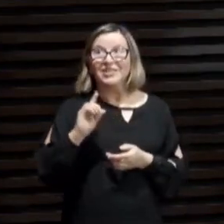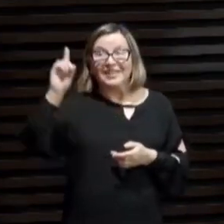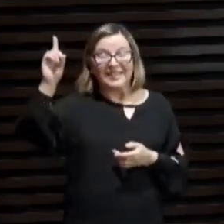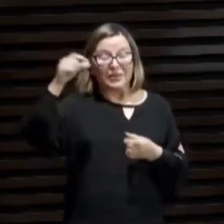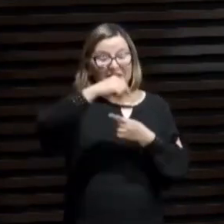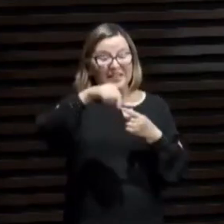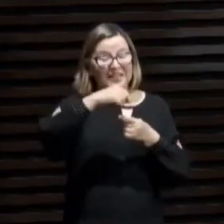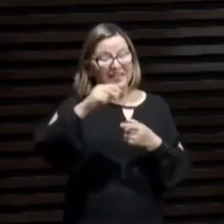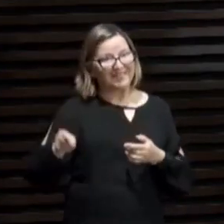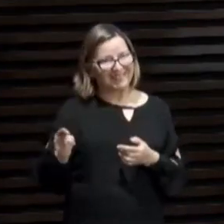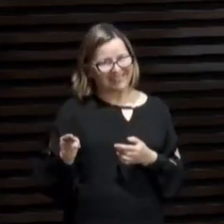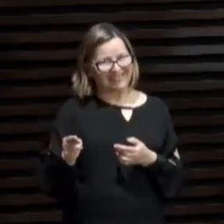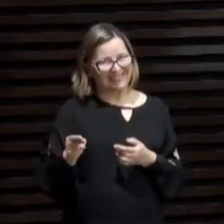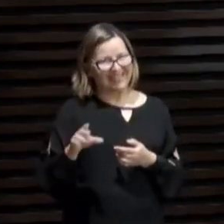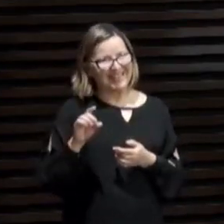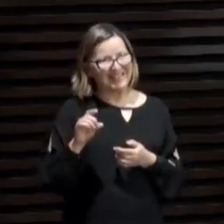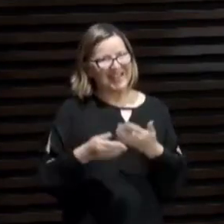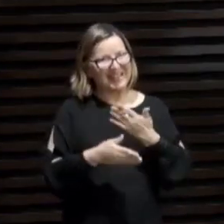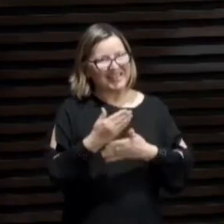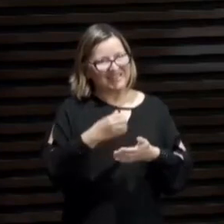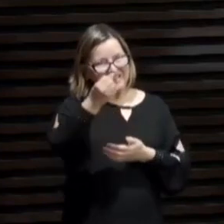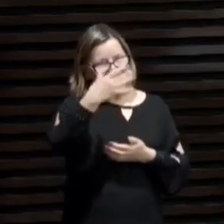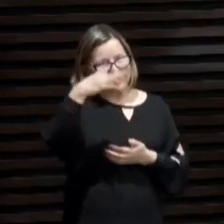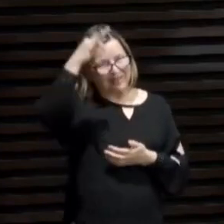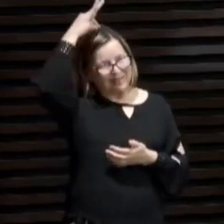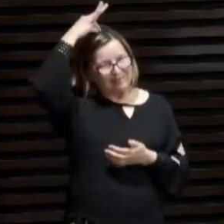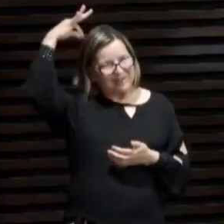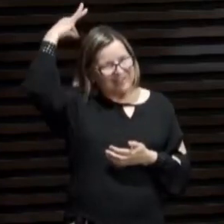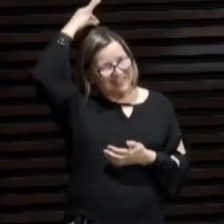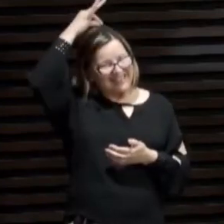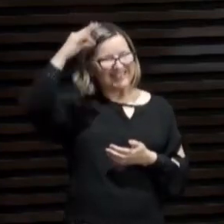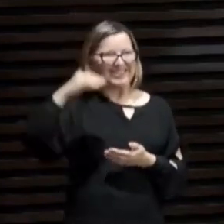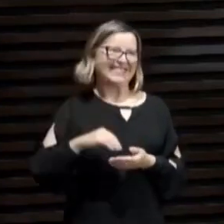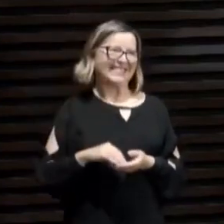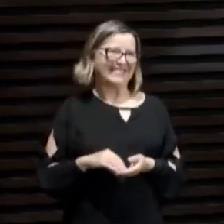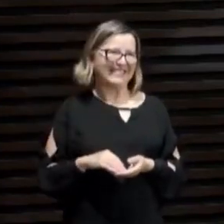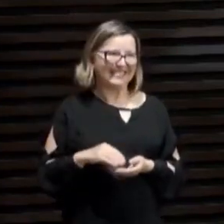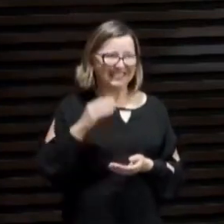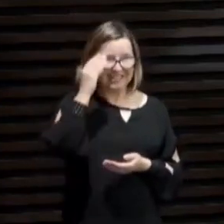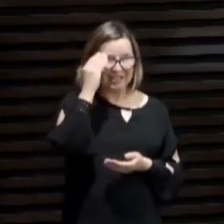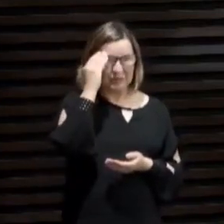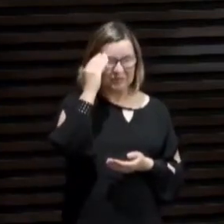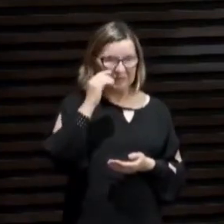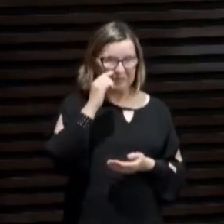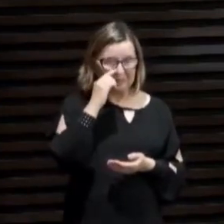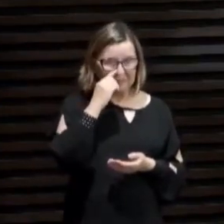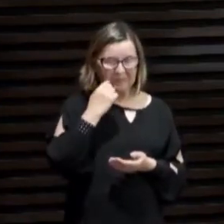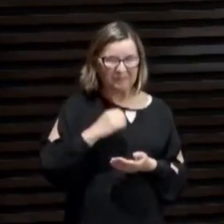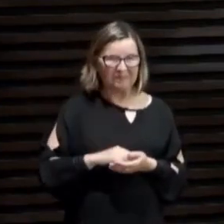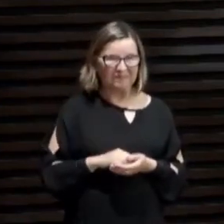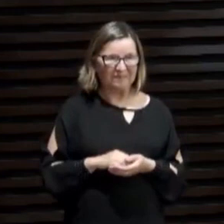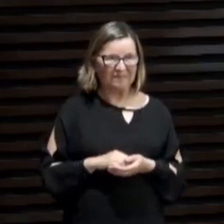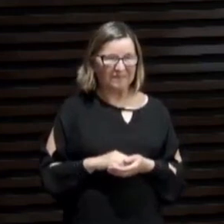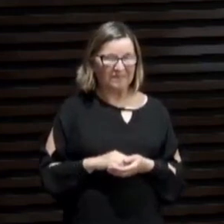jeito, por meio do próprio Espírito. Se o Espírito Santo não falar, por esse instrumento chamado ser